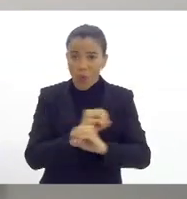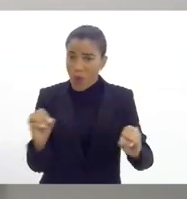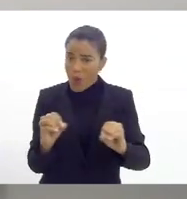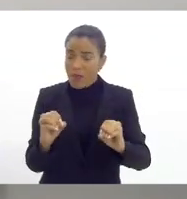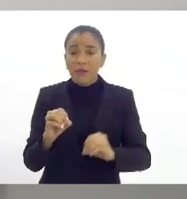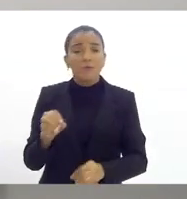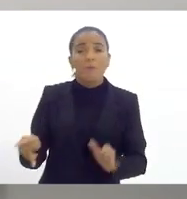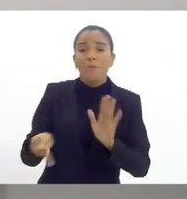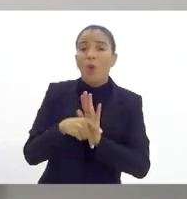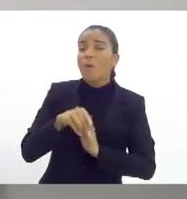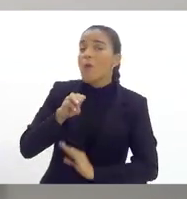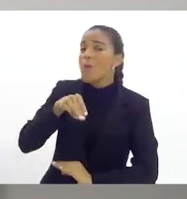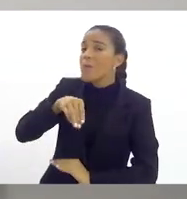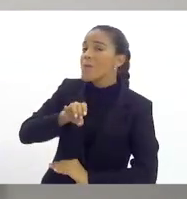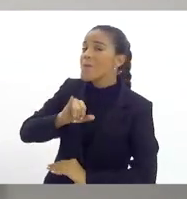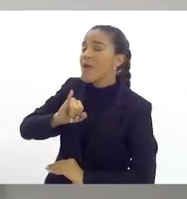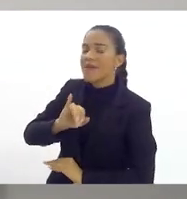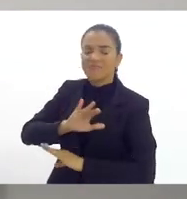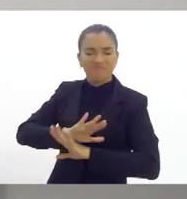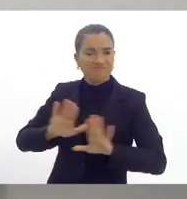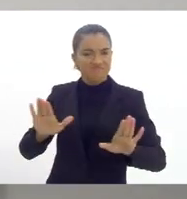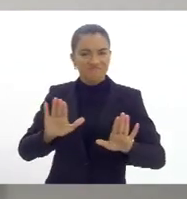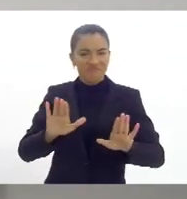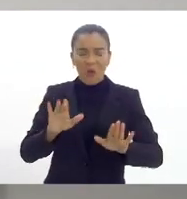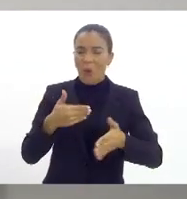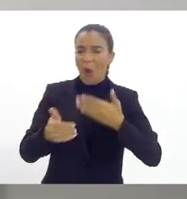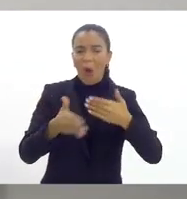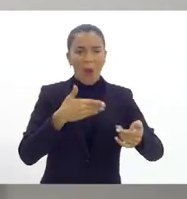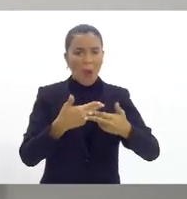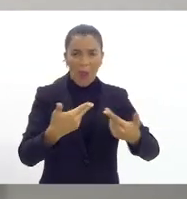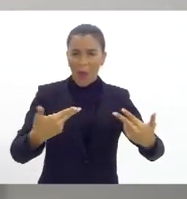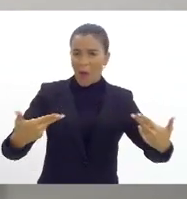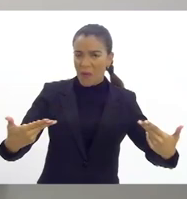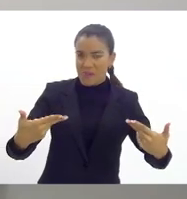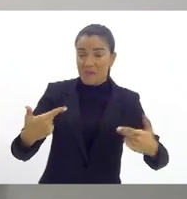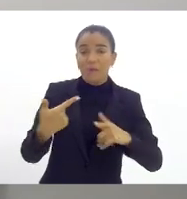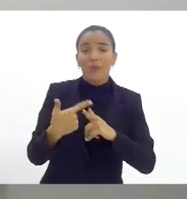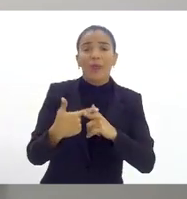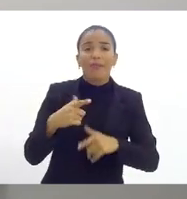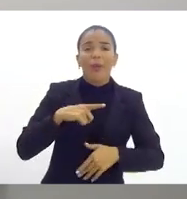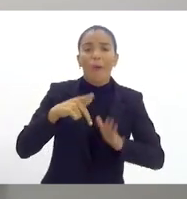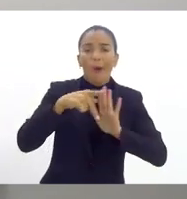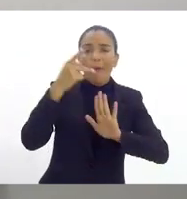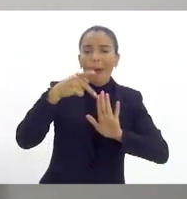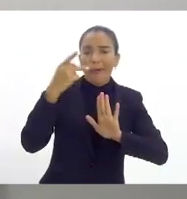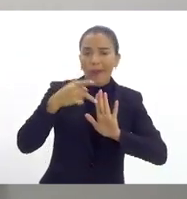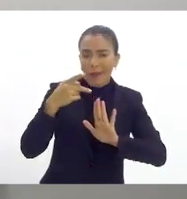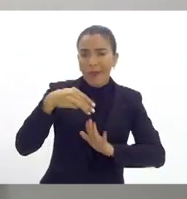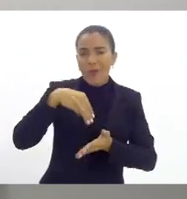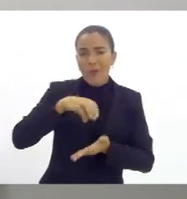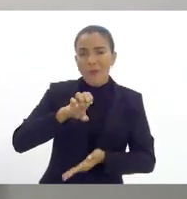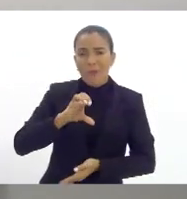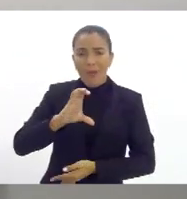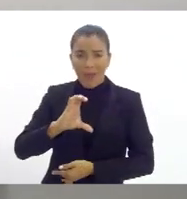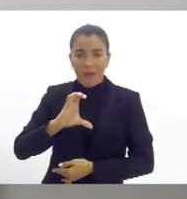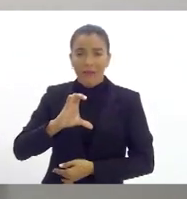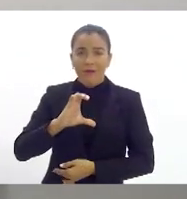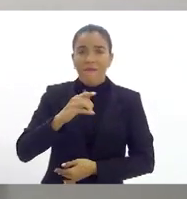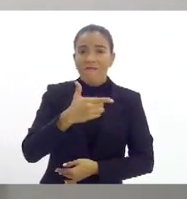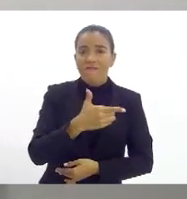fossem mei que fosse qualquer coisa porque tem uma de uma portaria do MEC é 21 de 2017